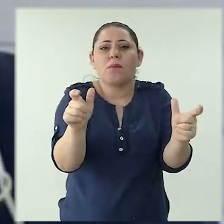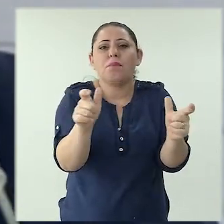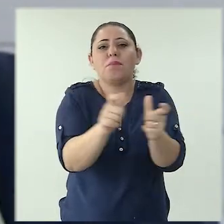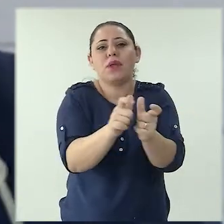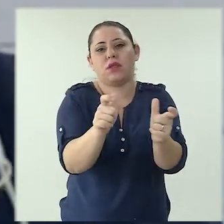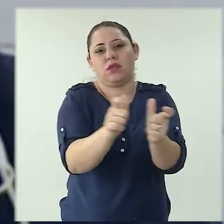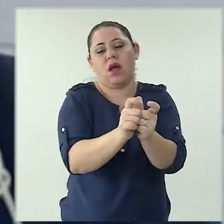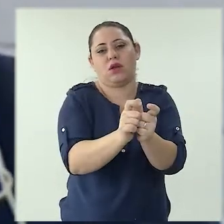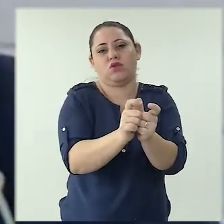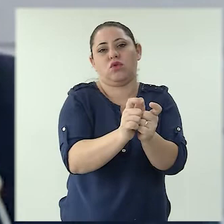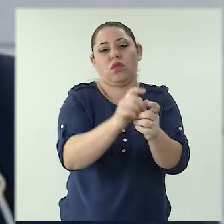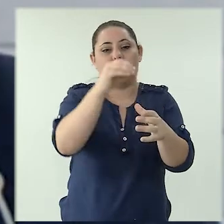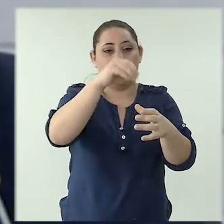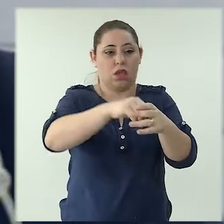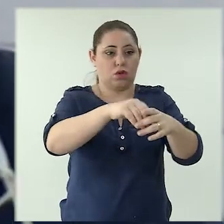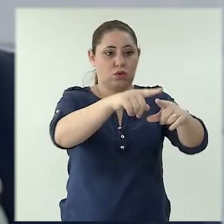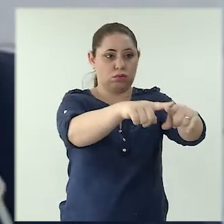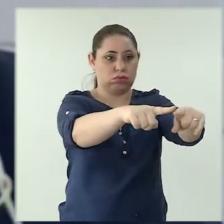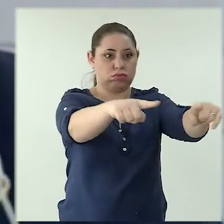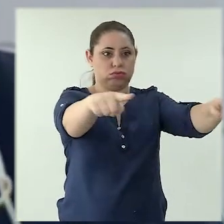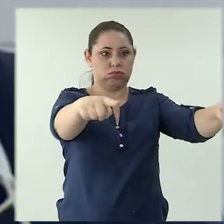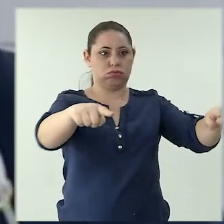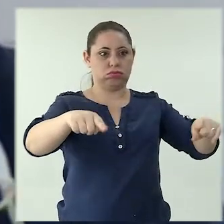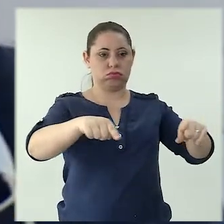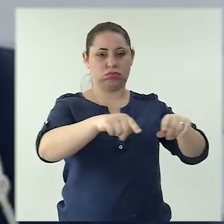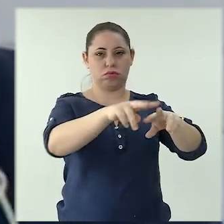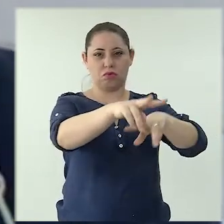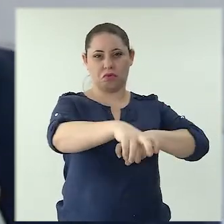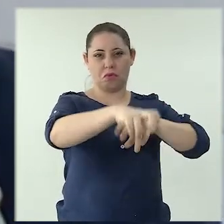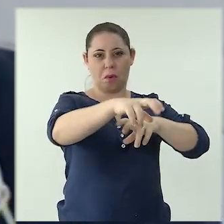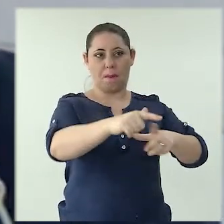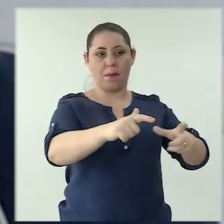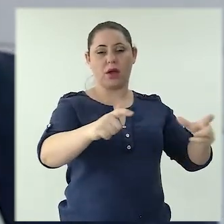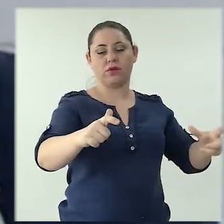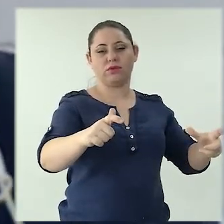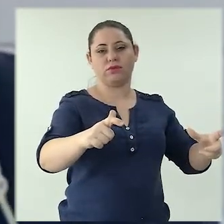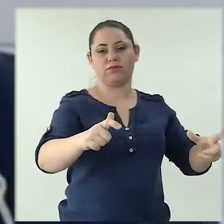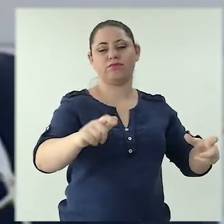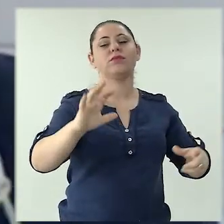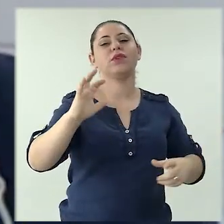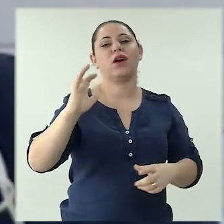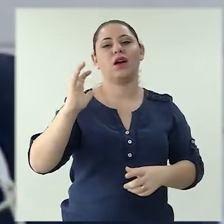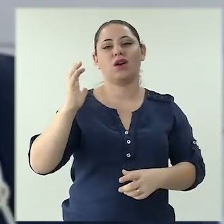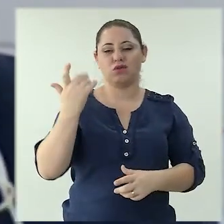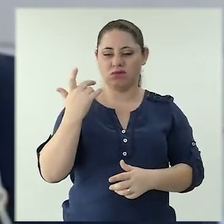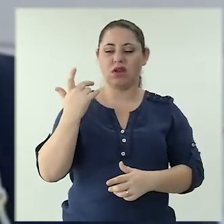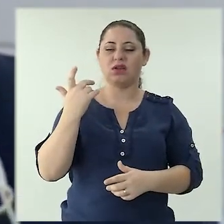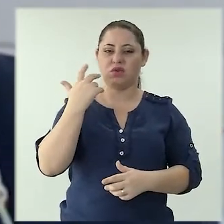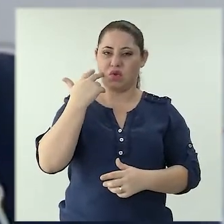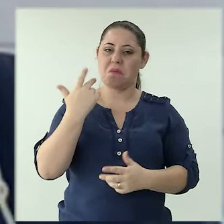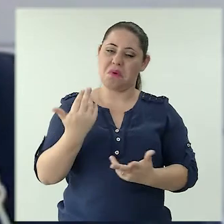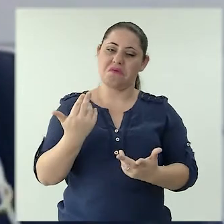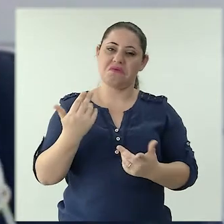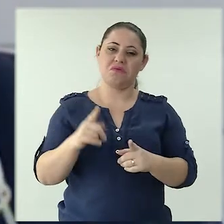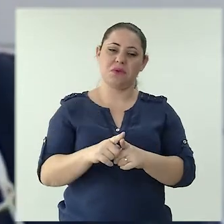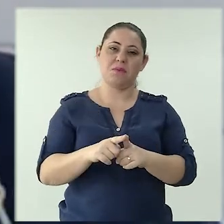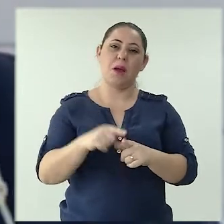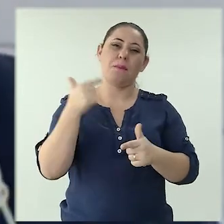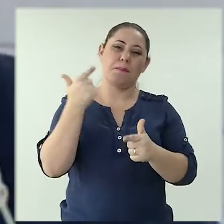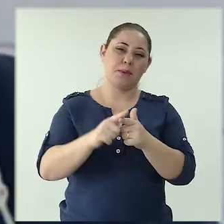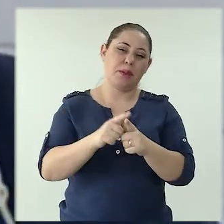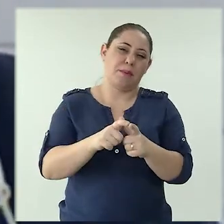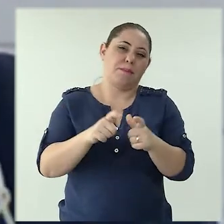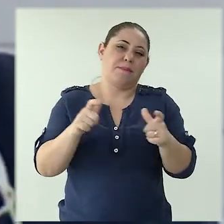faixa dentro dessa área maior da chácara ou de um sítio, que acontece comumente também. Esse aí